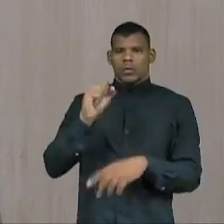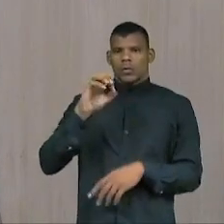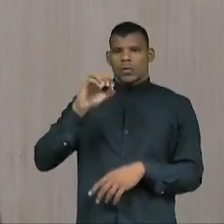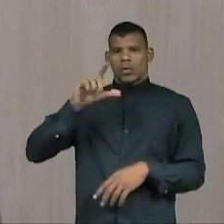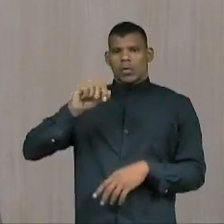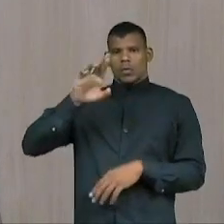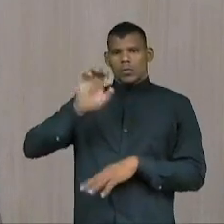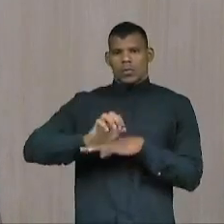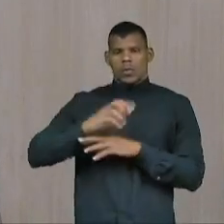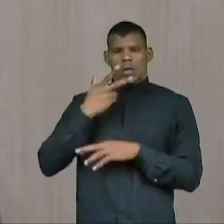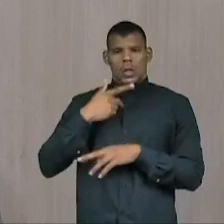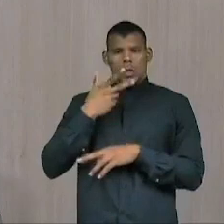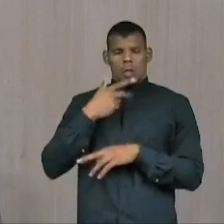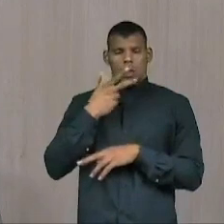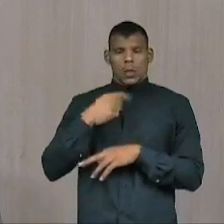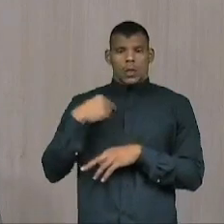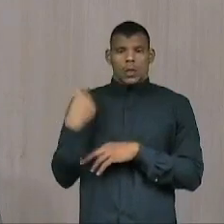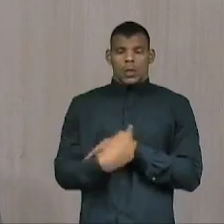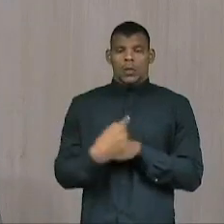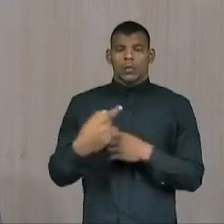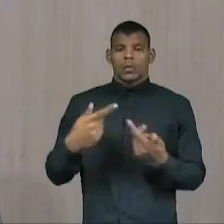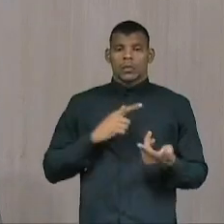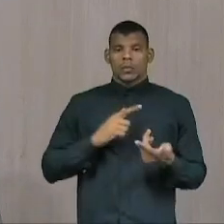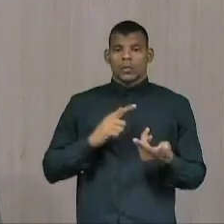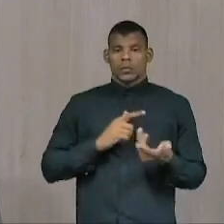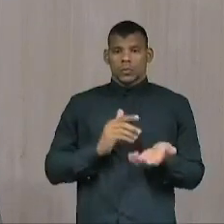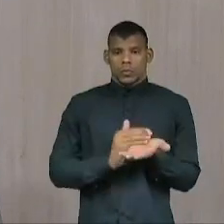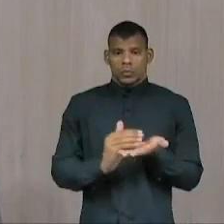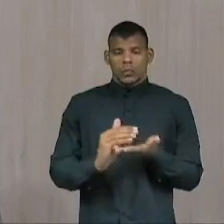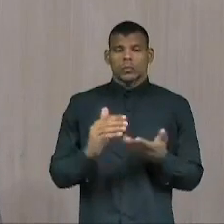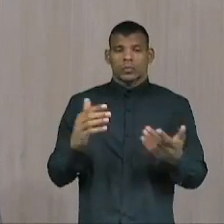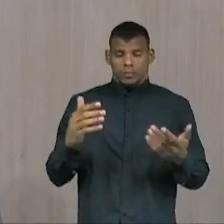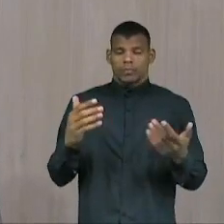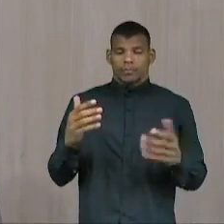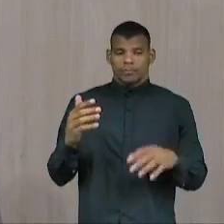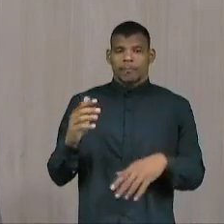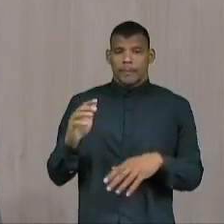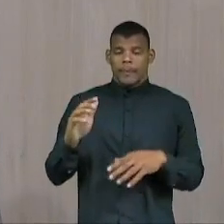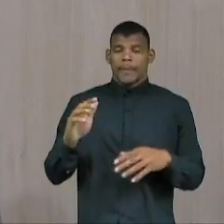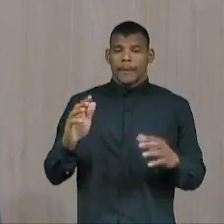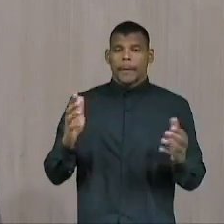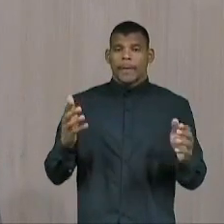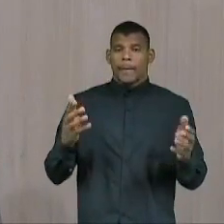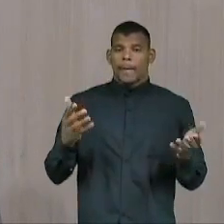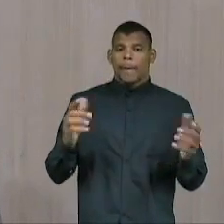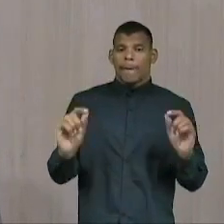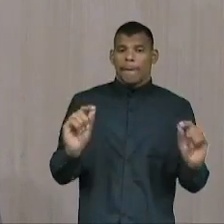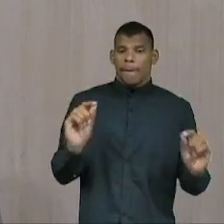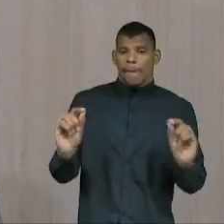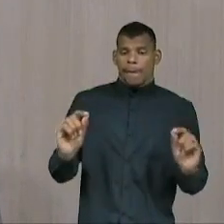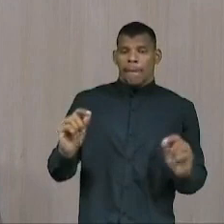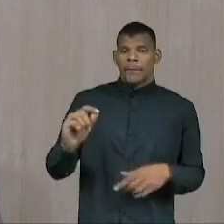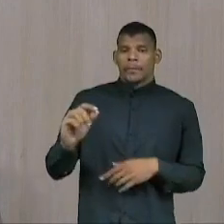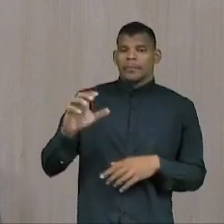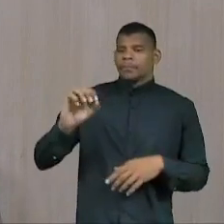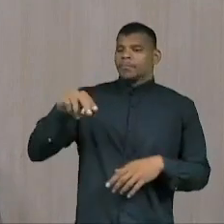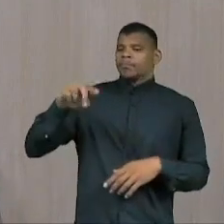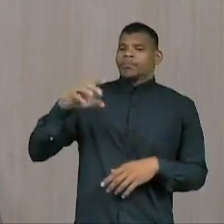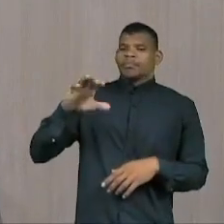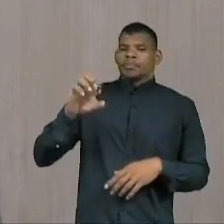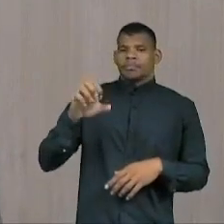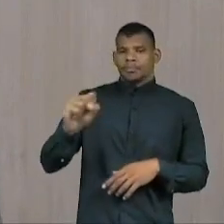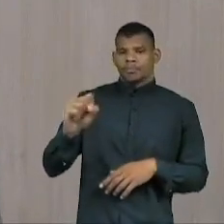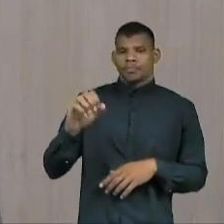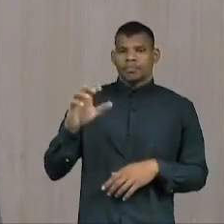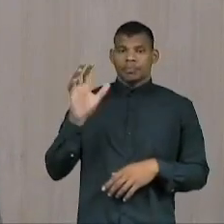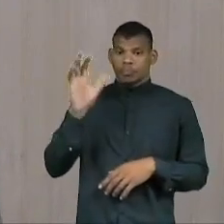no Ceará nós temos as duas de sobra seja através das nossas condições climáticas com o